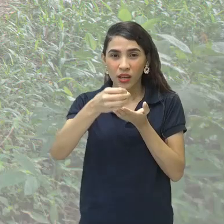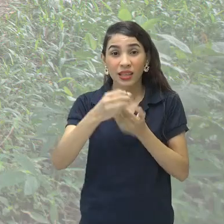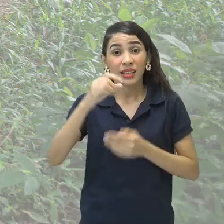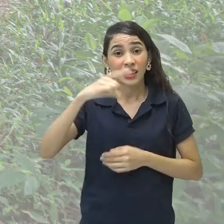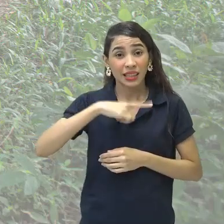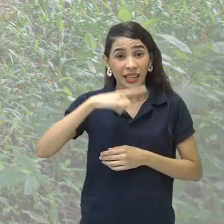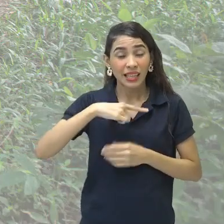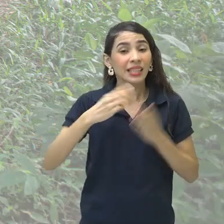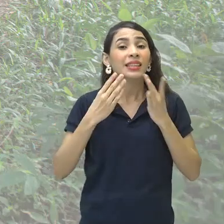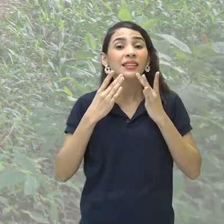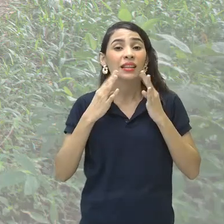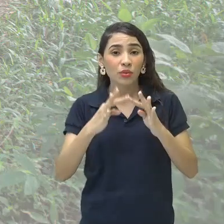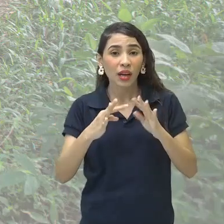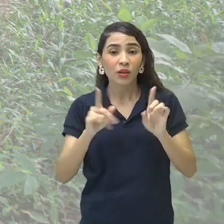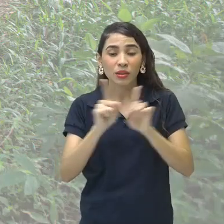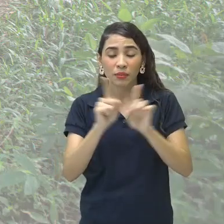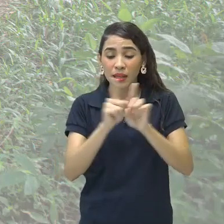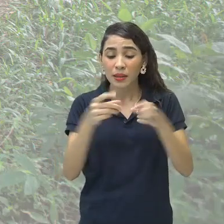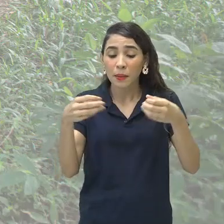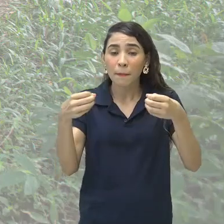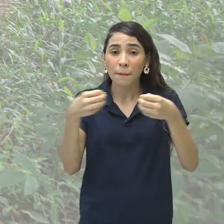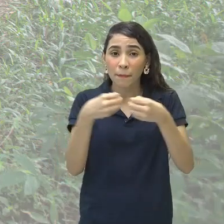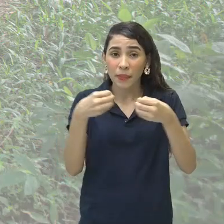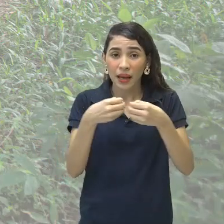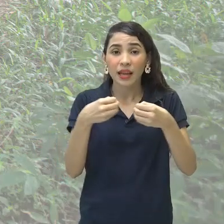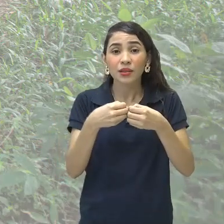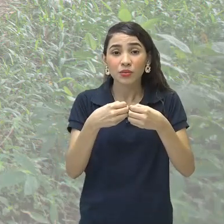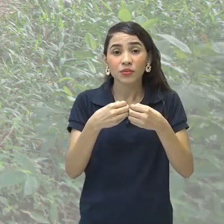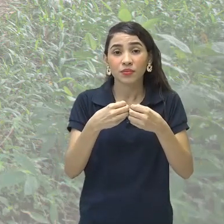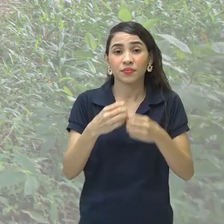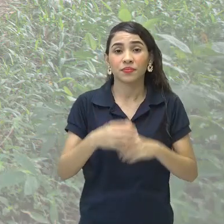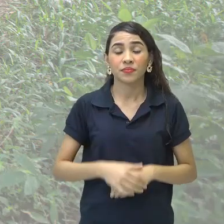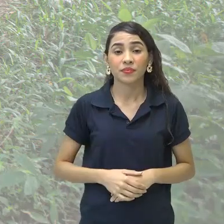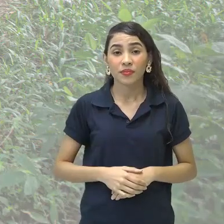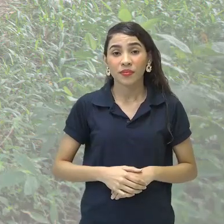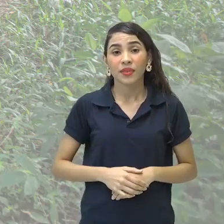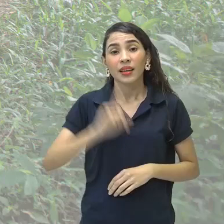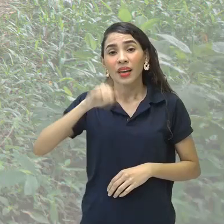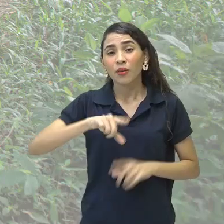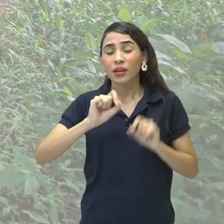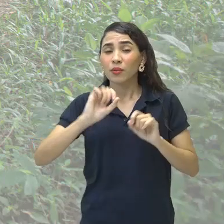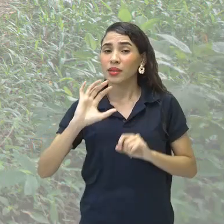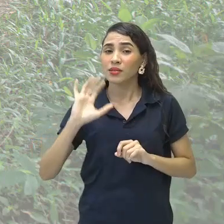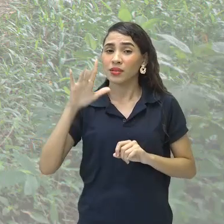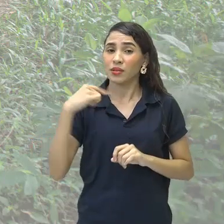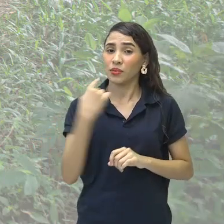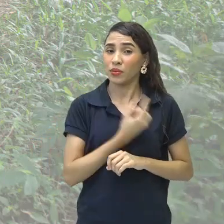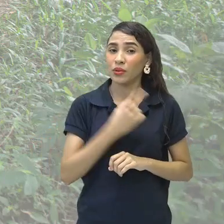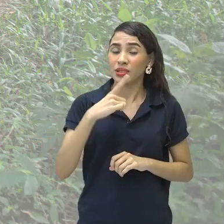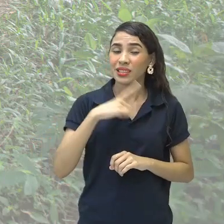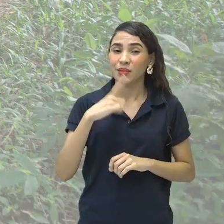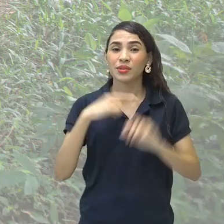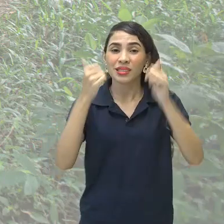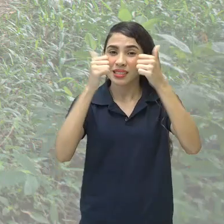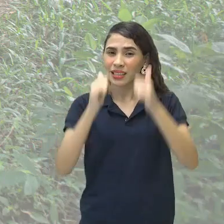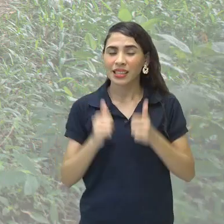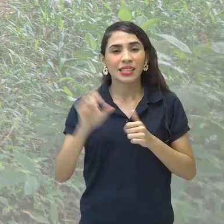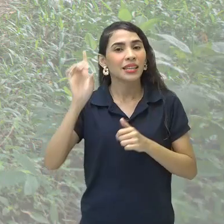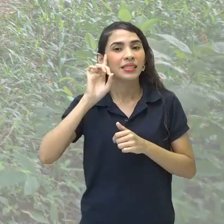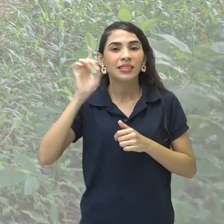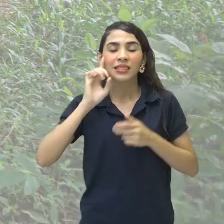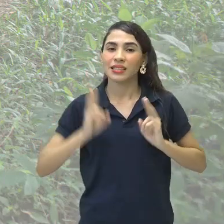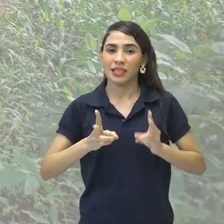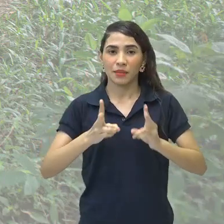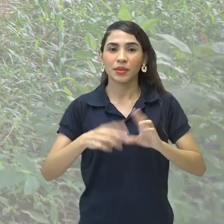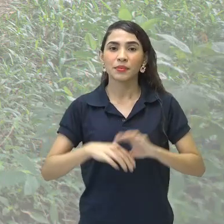aqui naturais estão bem do lado dos sintéticos. E isso é uma situação que nós temos que analisar diariamente na nossa